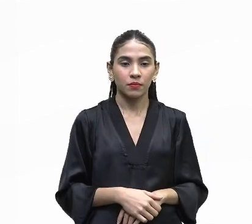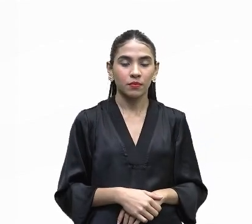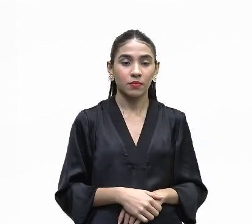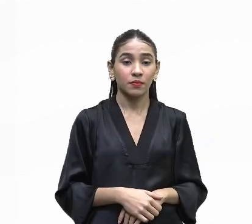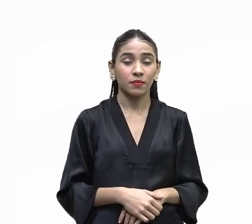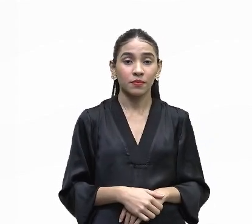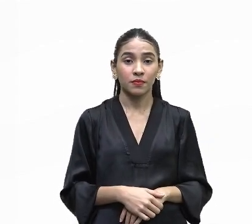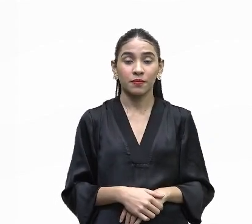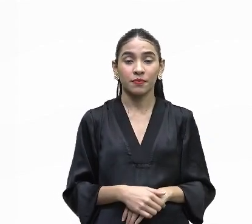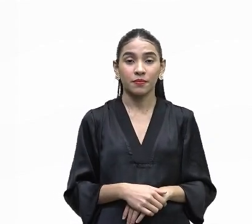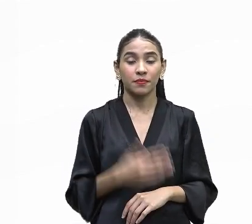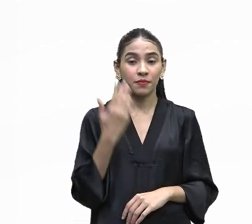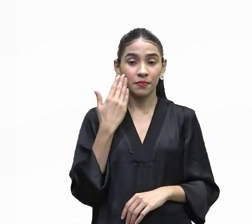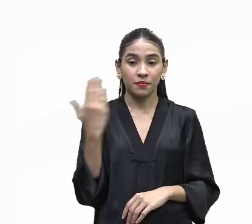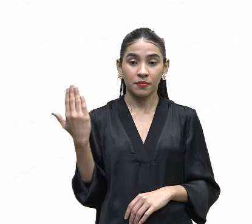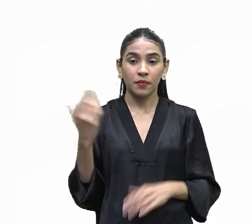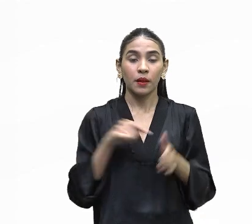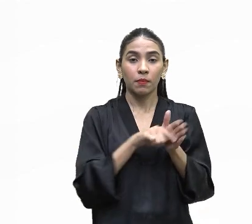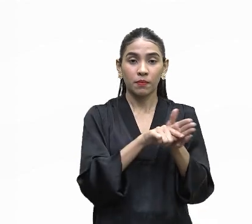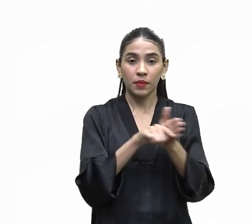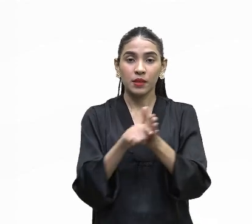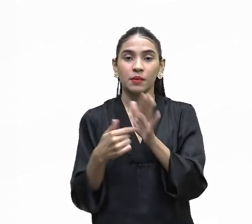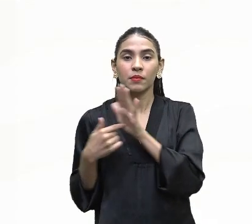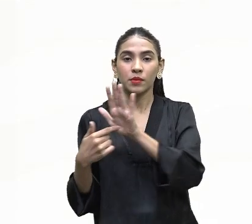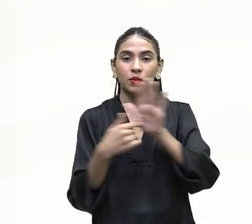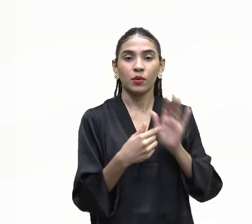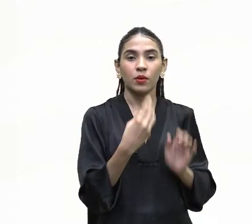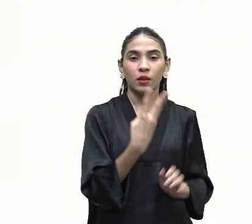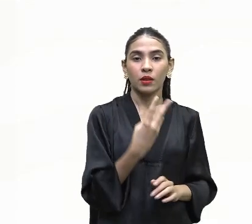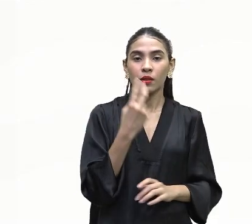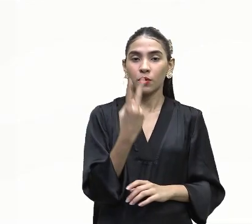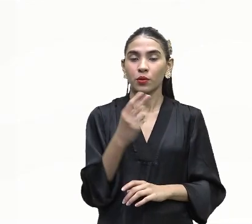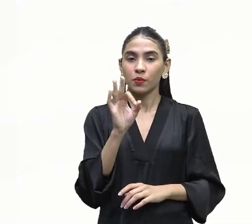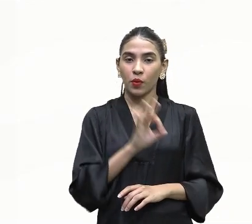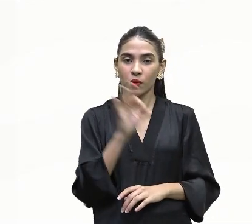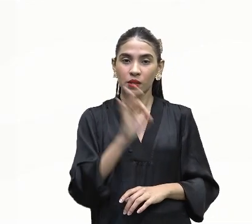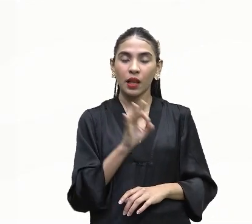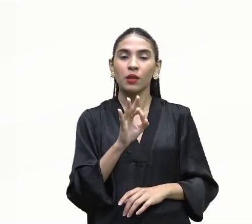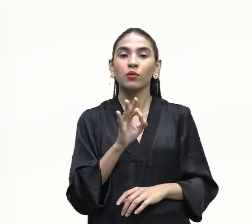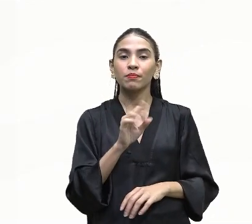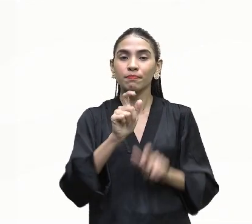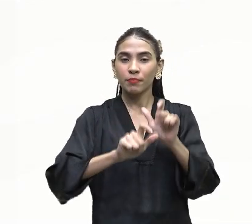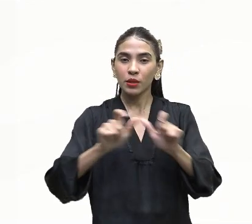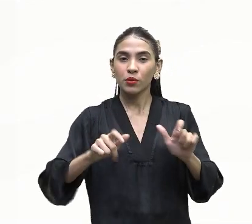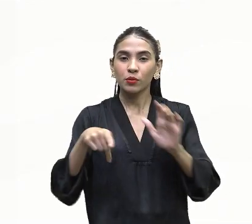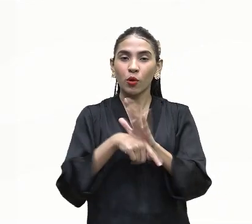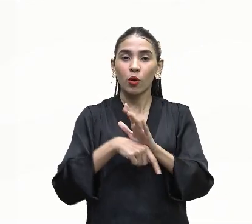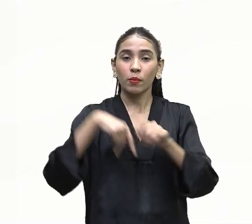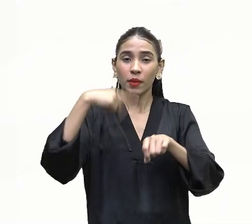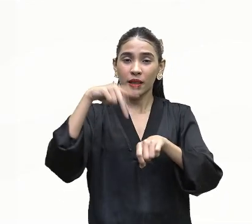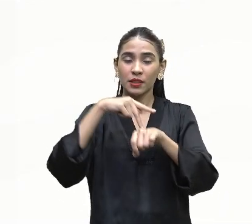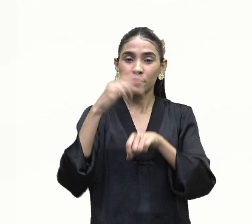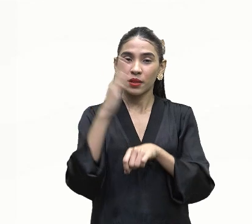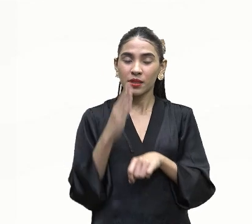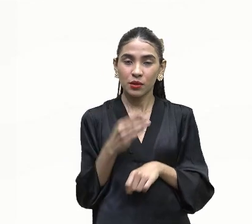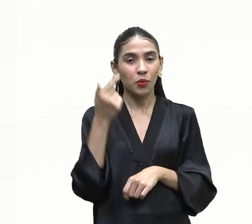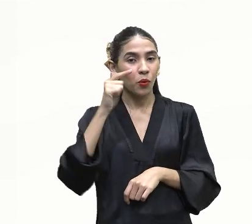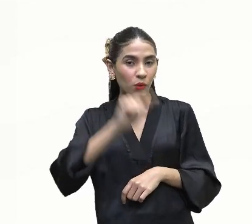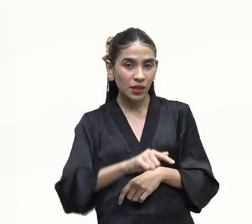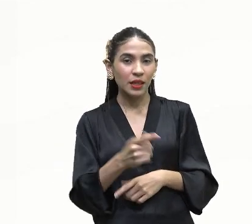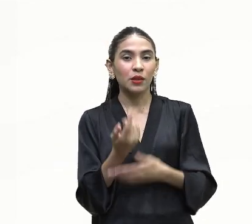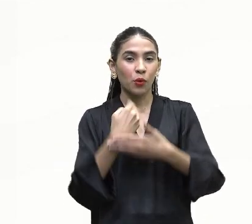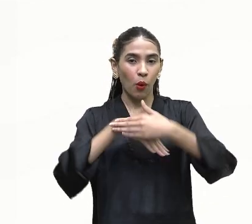Então, olhem só, uma pesquisa mostrou que 32% dos brasileiros conseguiram economizar em